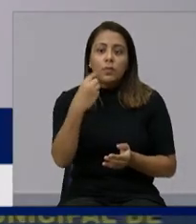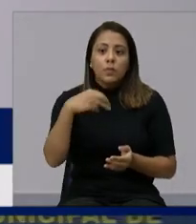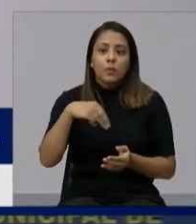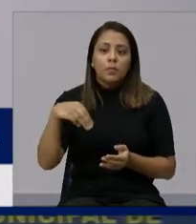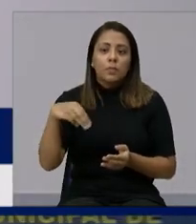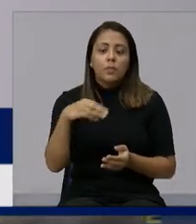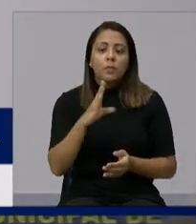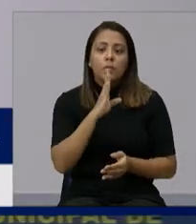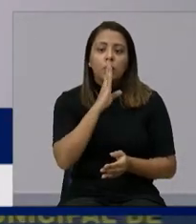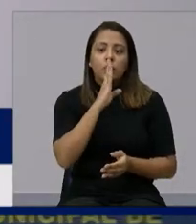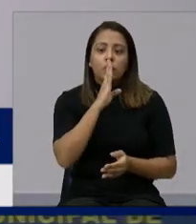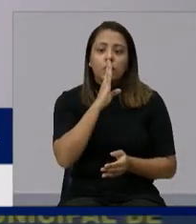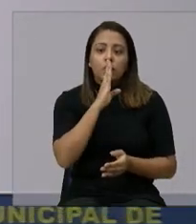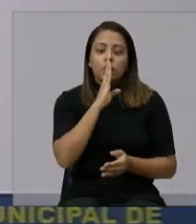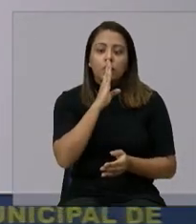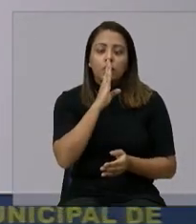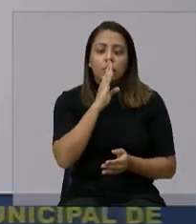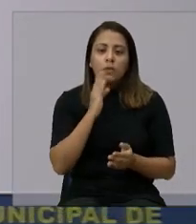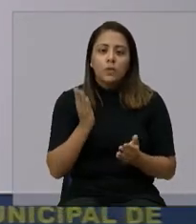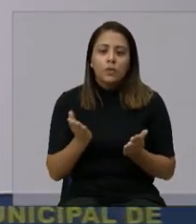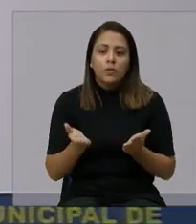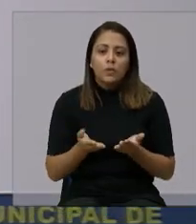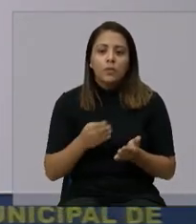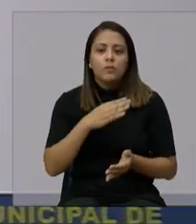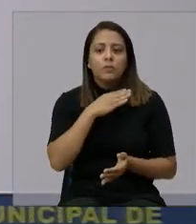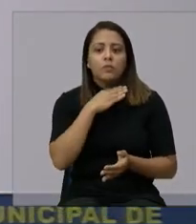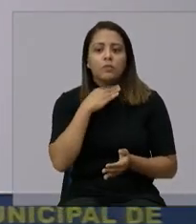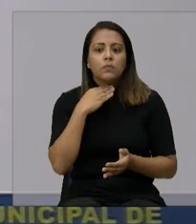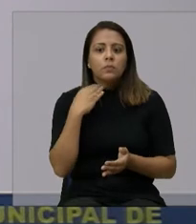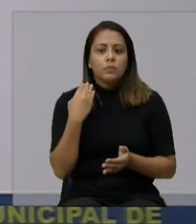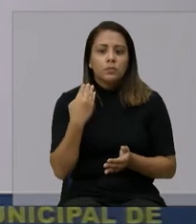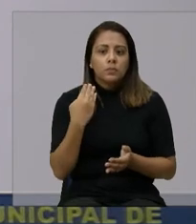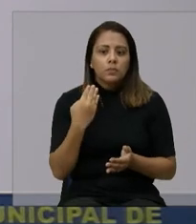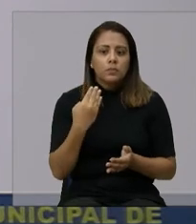Nesta manhã de hoje veio a falecer o meu amigo, meu irmão,